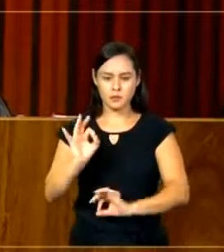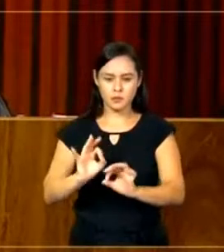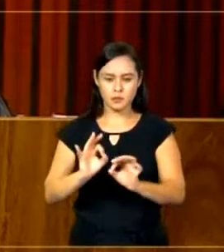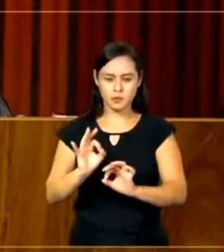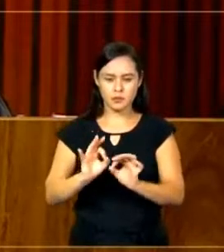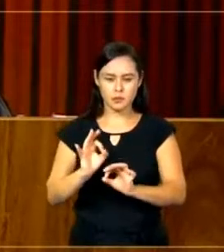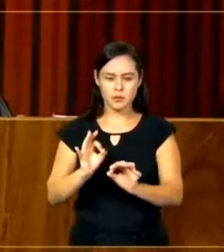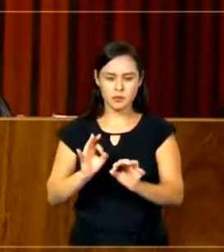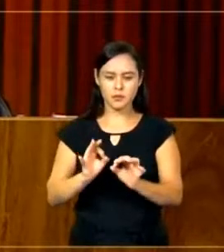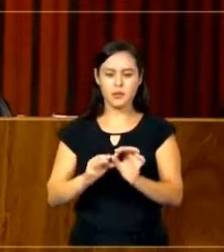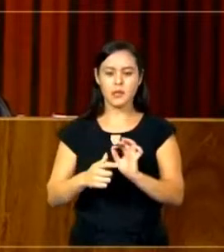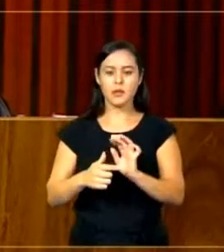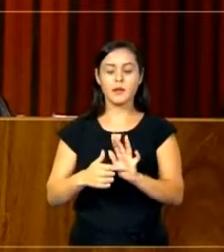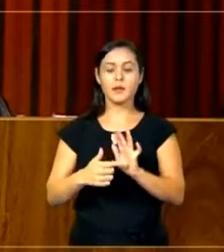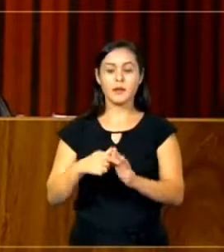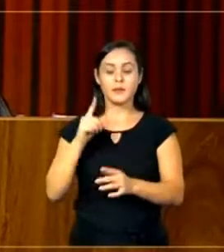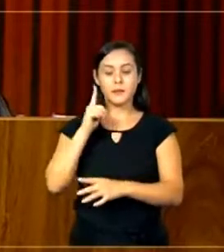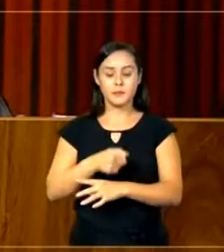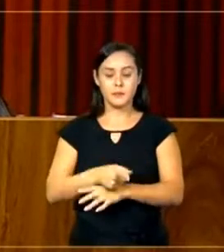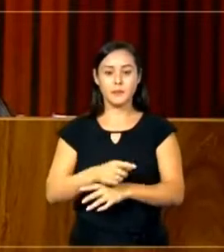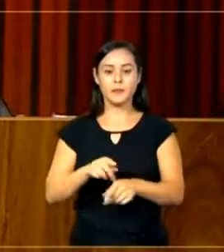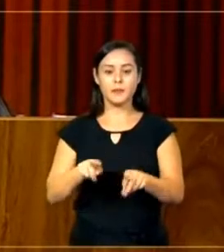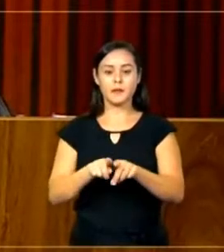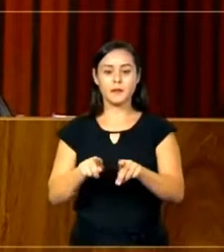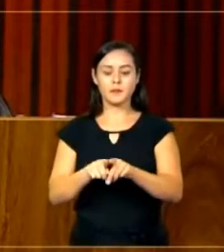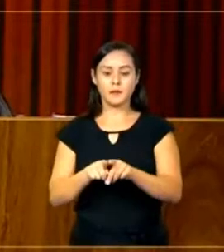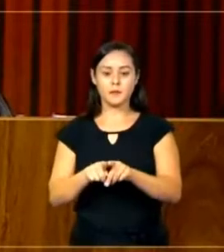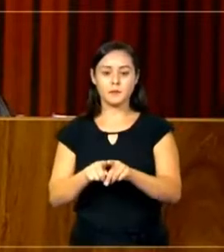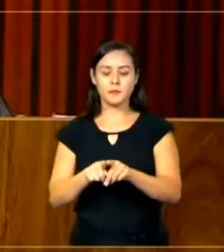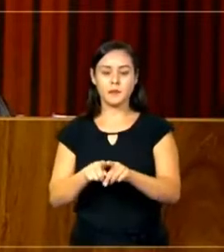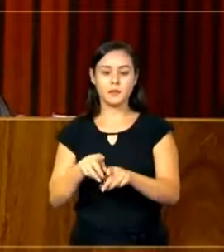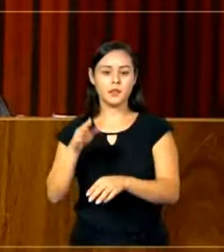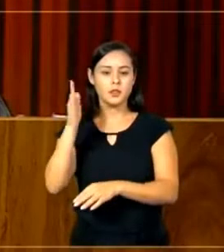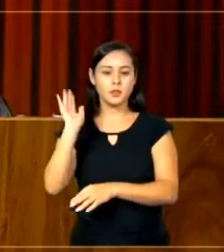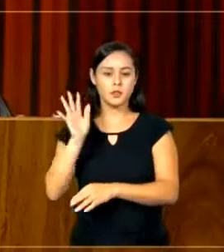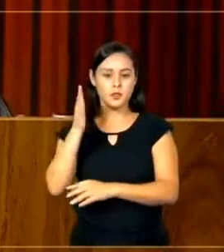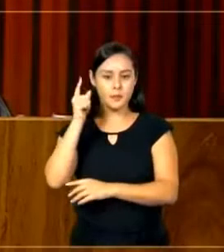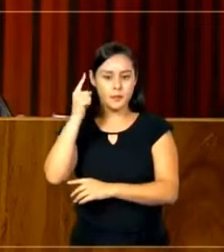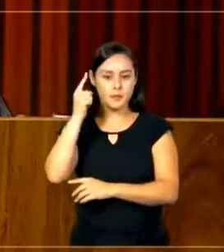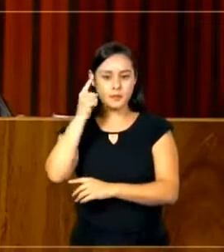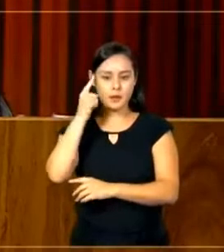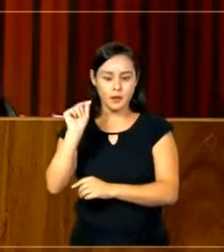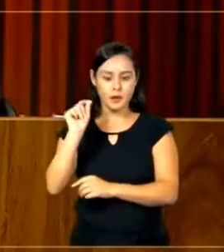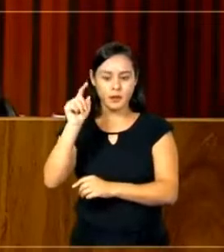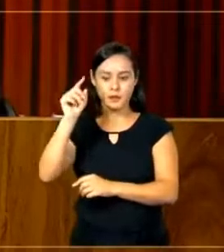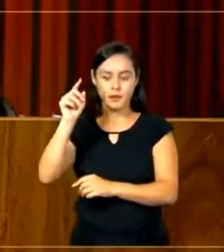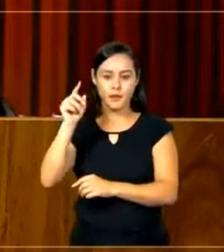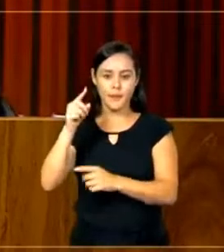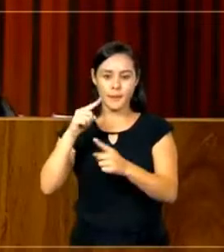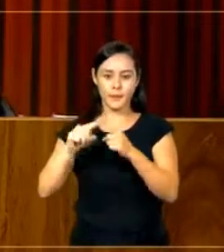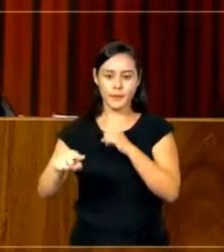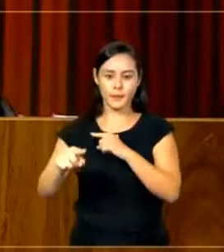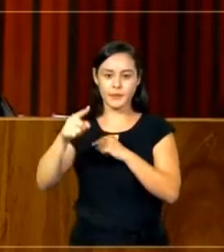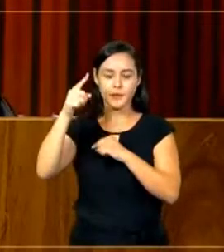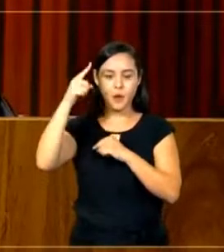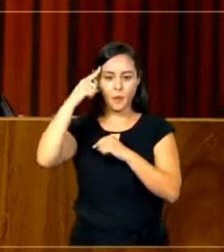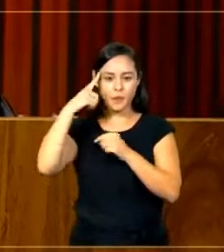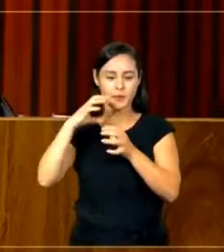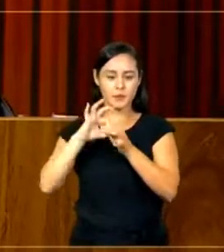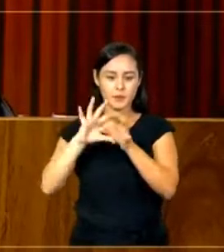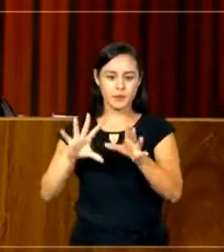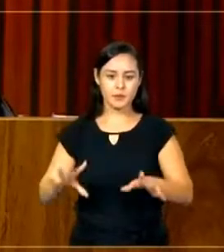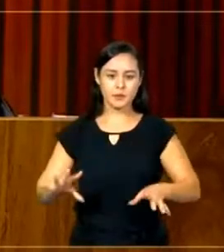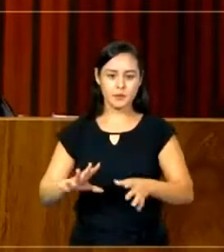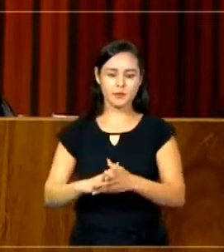ordenamento e, por fim, antecipar presumidamente uma sanção ao pensamento. Não considera admissível tal forma